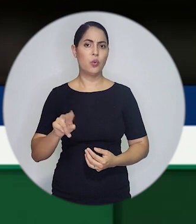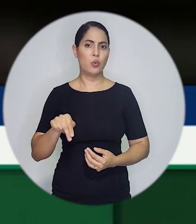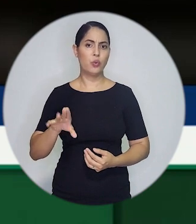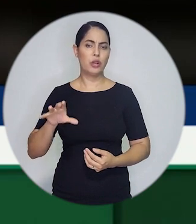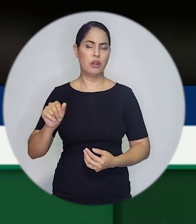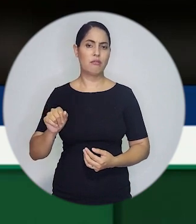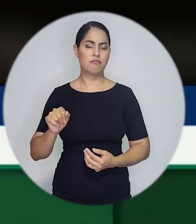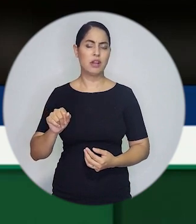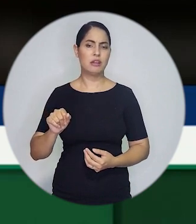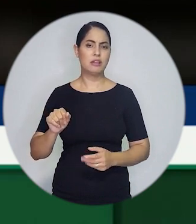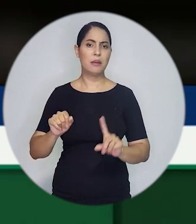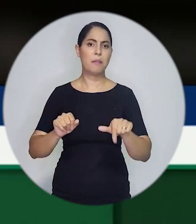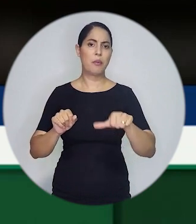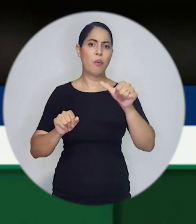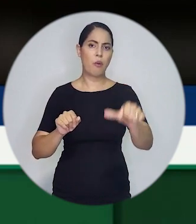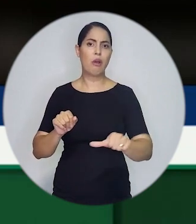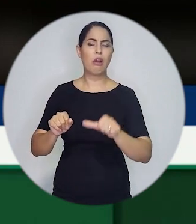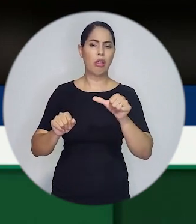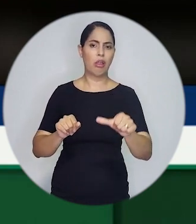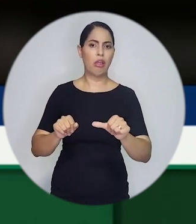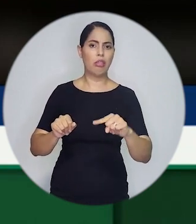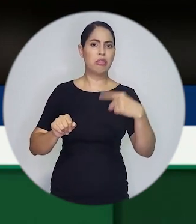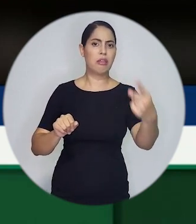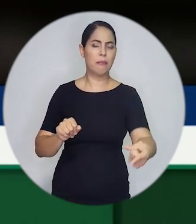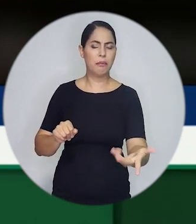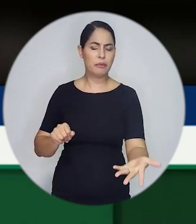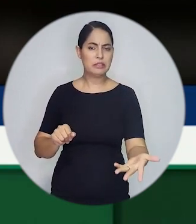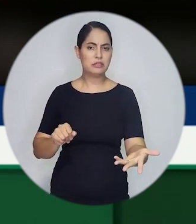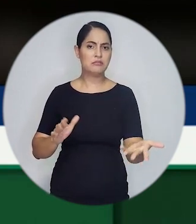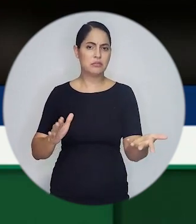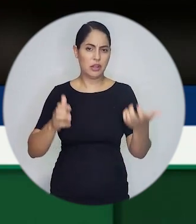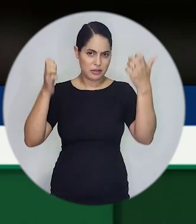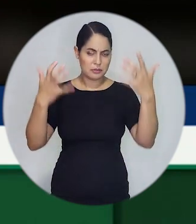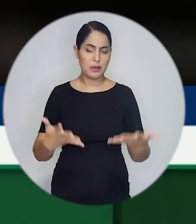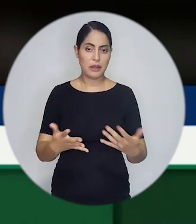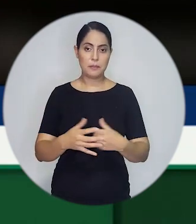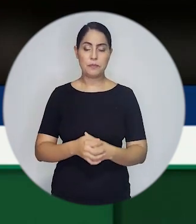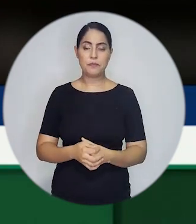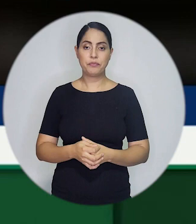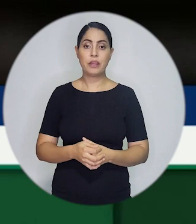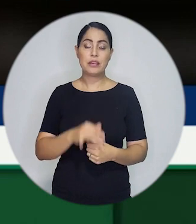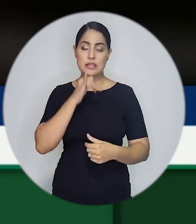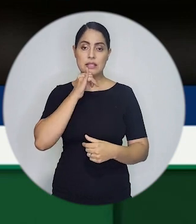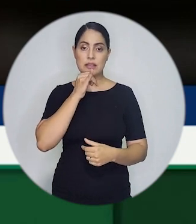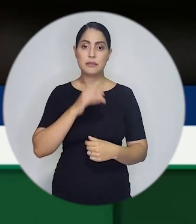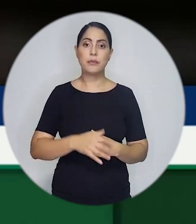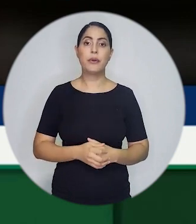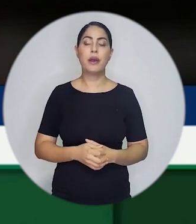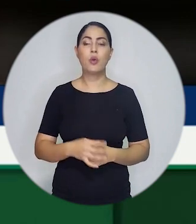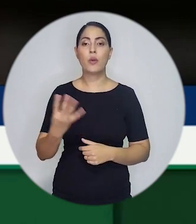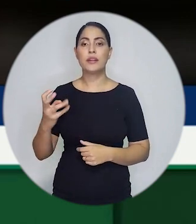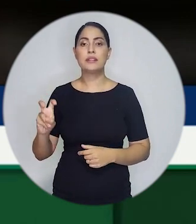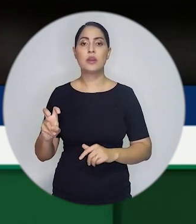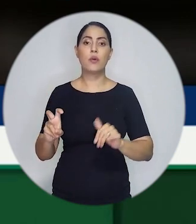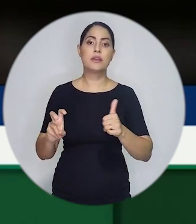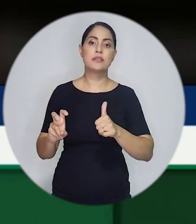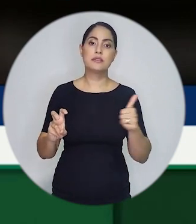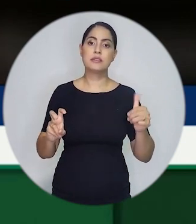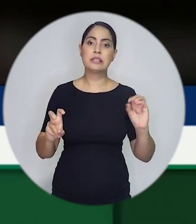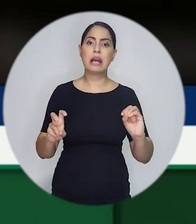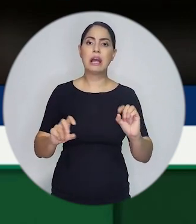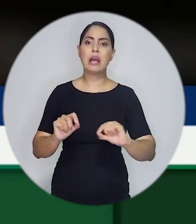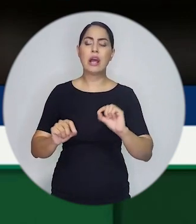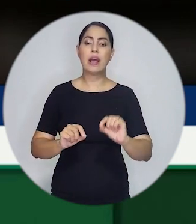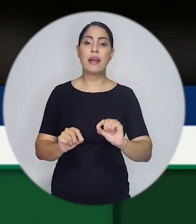única e depois se alteraria. Eu acho importante a gente esclarecer o seguinte: o desenho de ambas as PECs, tanto da 45 como da